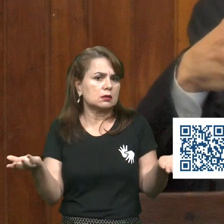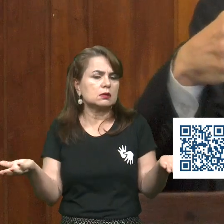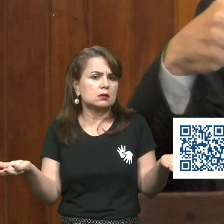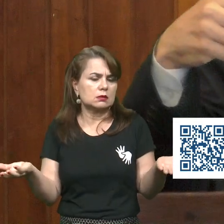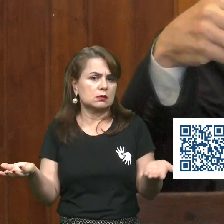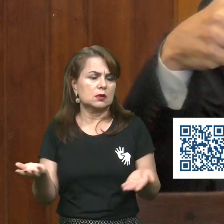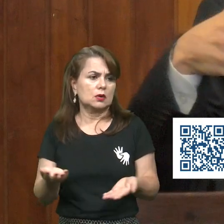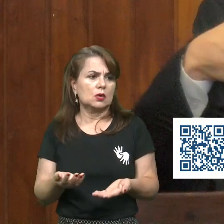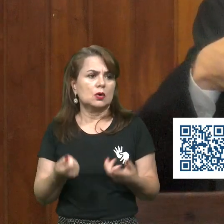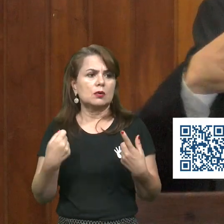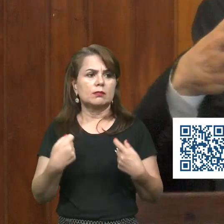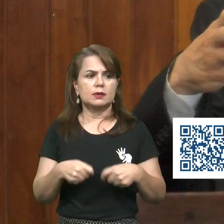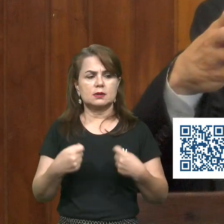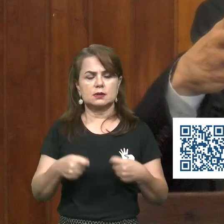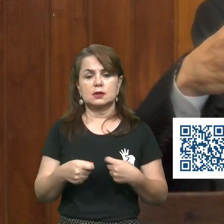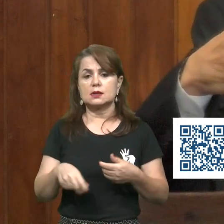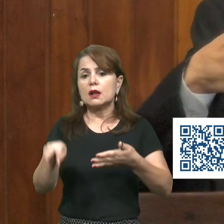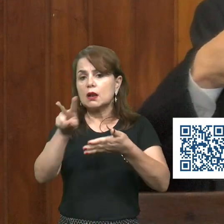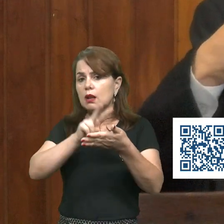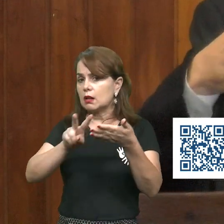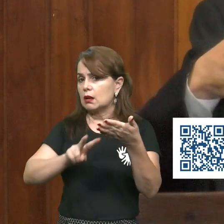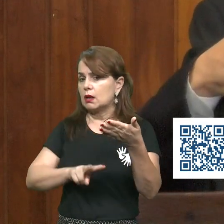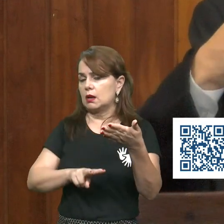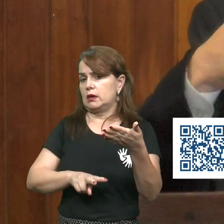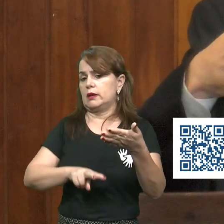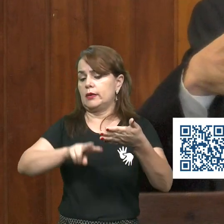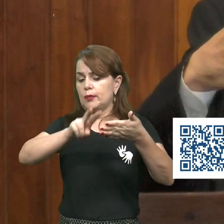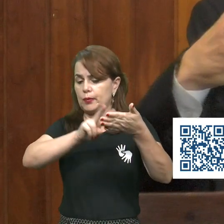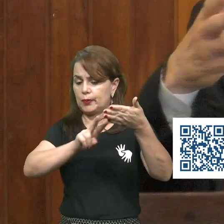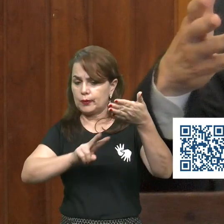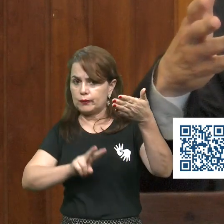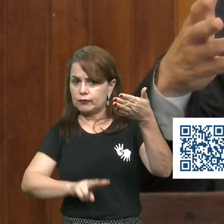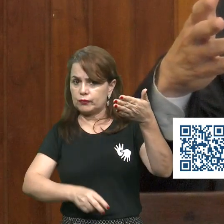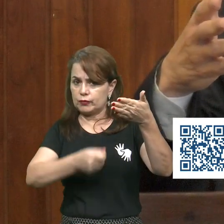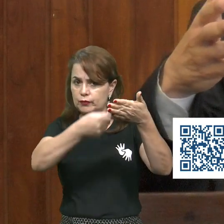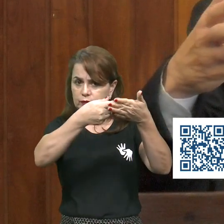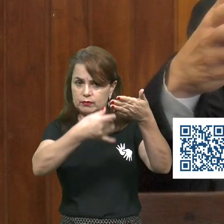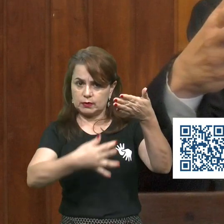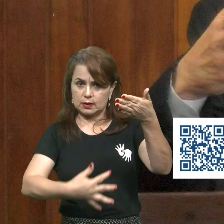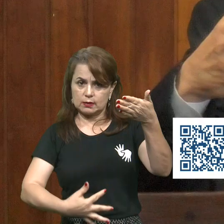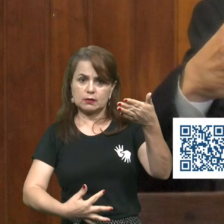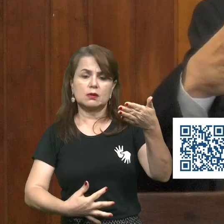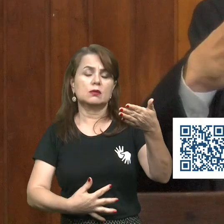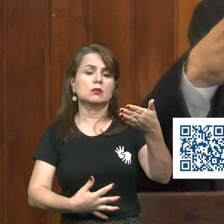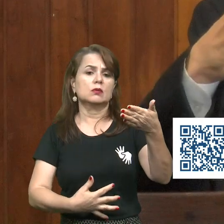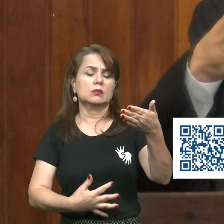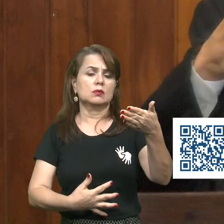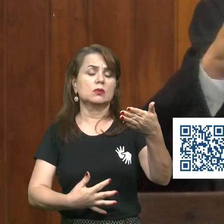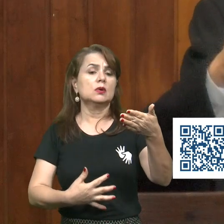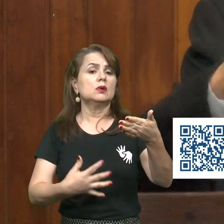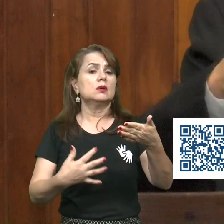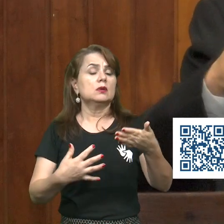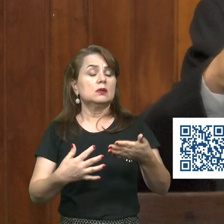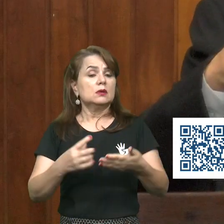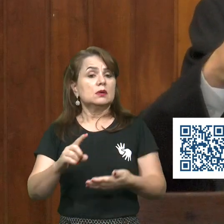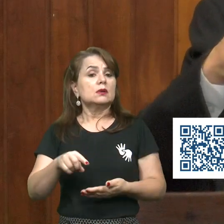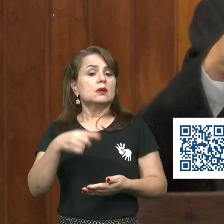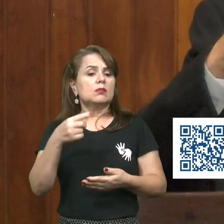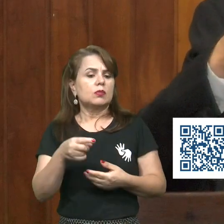Então, precisa se fazer uma releitura desse decreto, como Vossa Excelência bem coloca, e